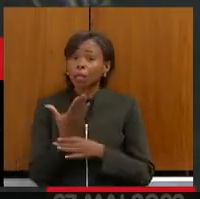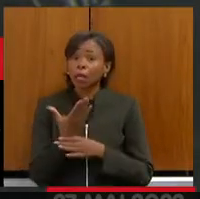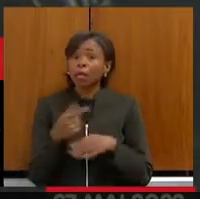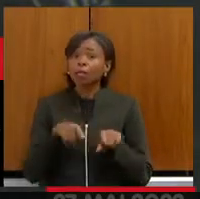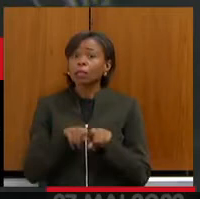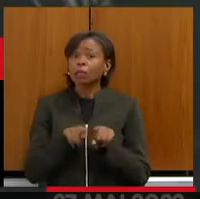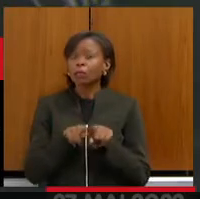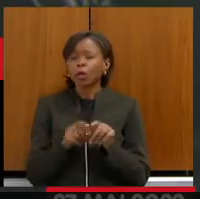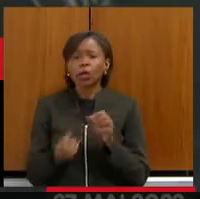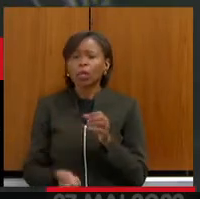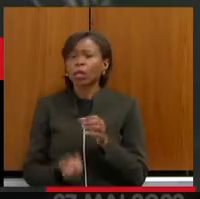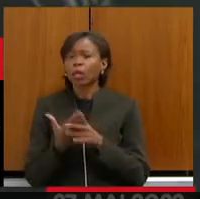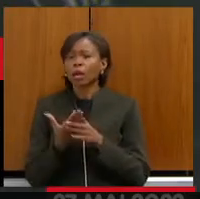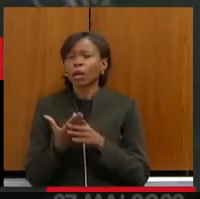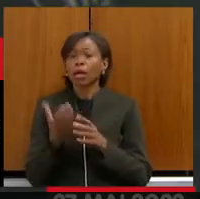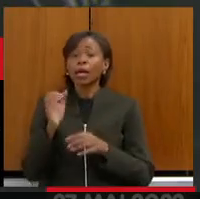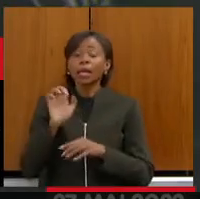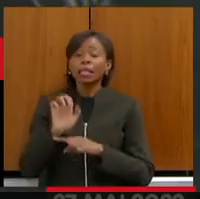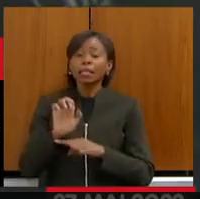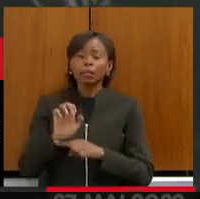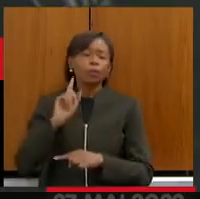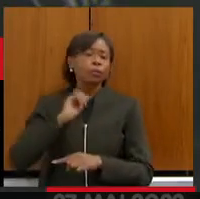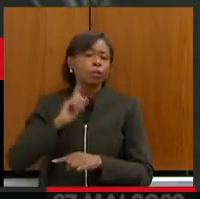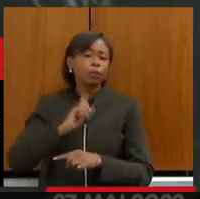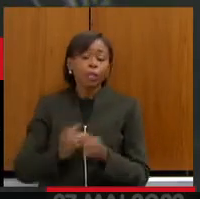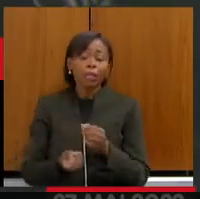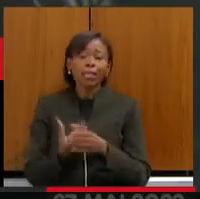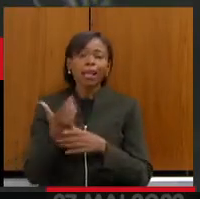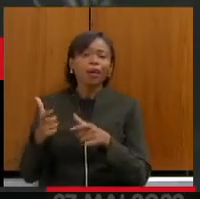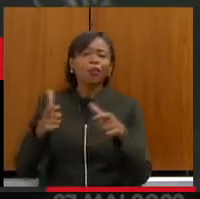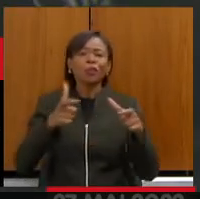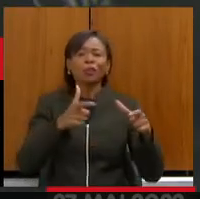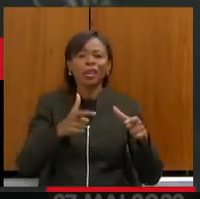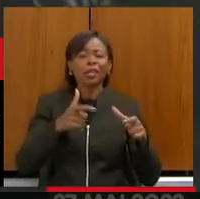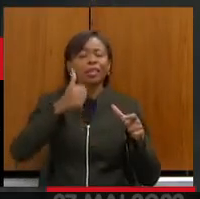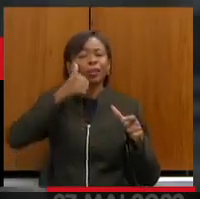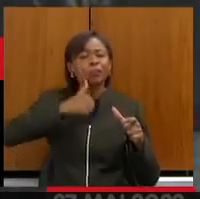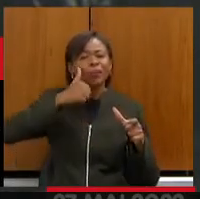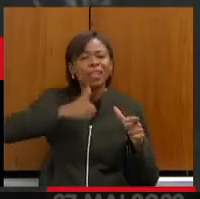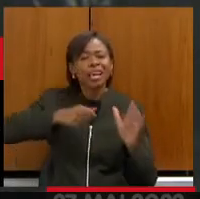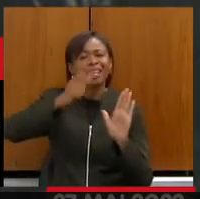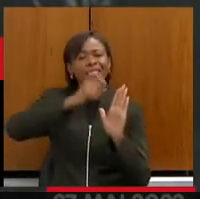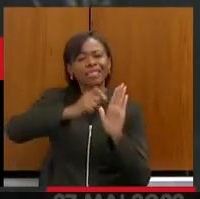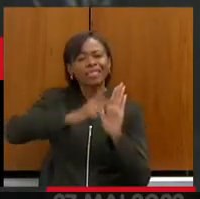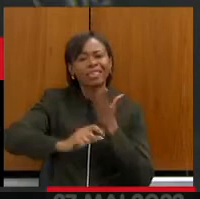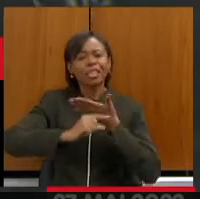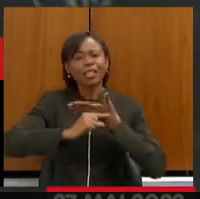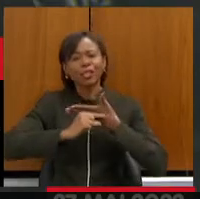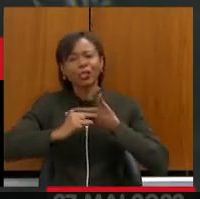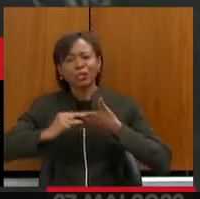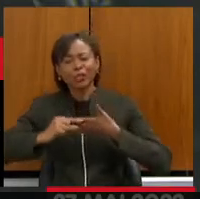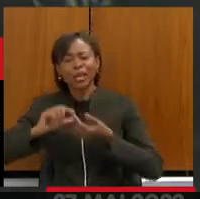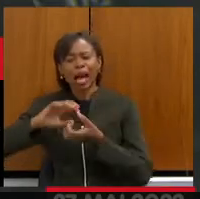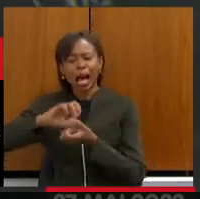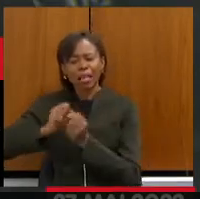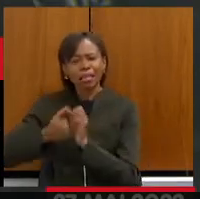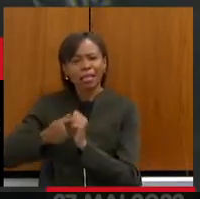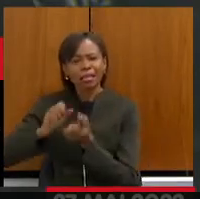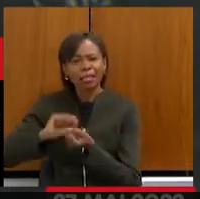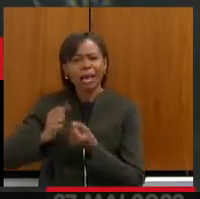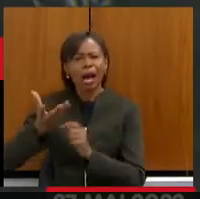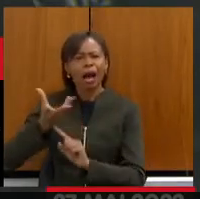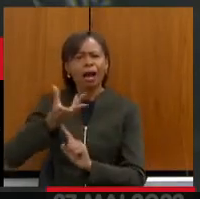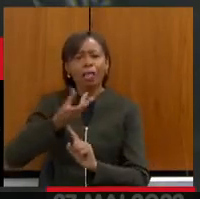em todo o estado para que as escritoras artesãs e artistas possam divulgar e vender